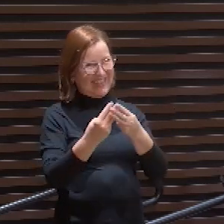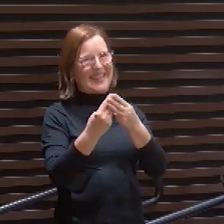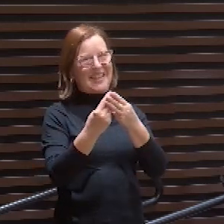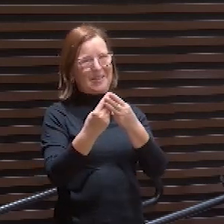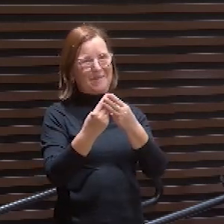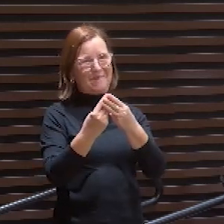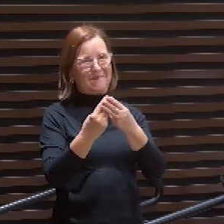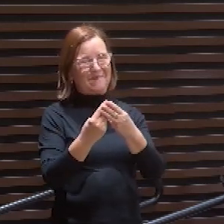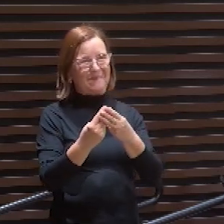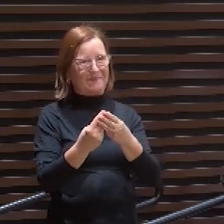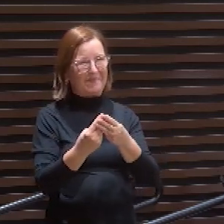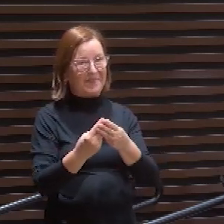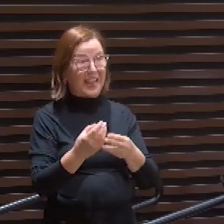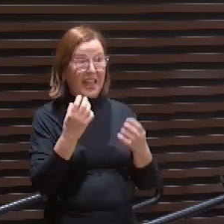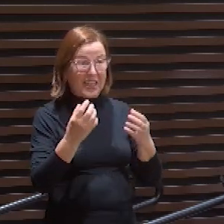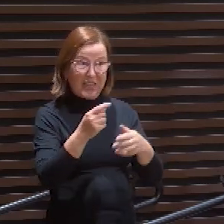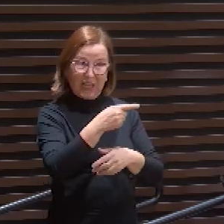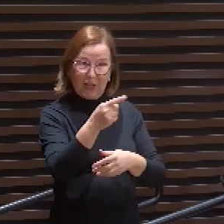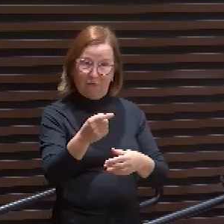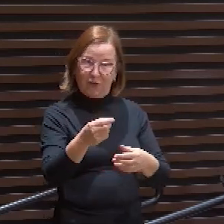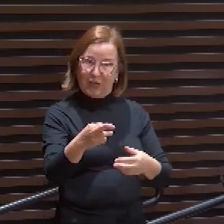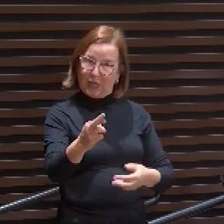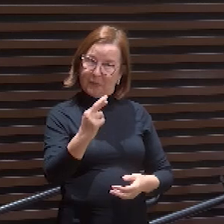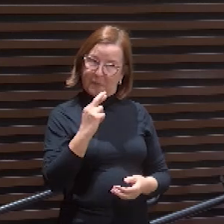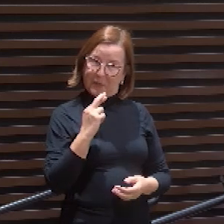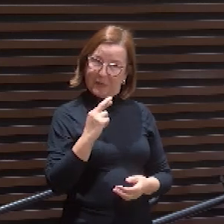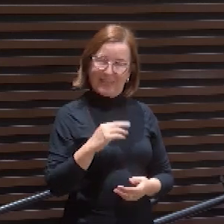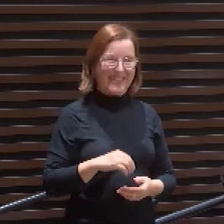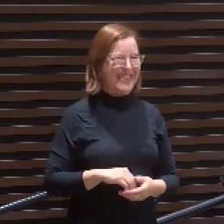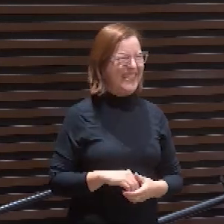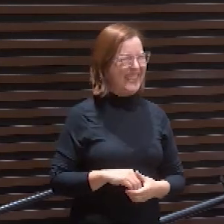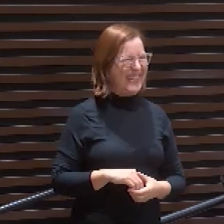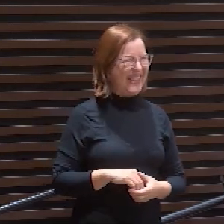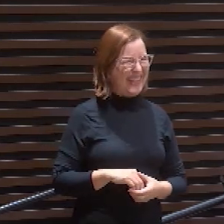Judá. Eu queria que você dissesse em Levi, que eu ia dizer, uai.